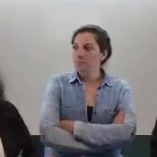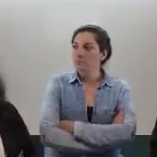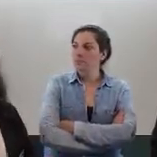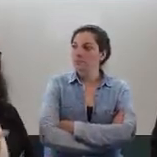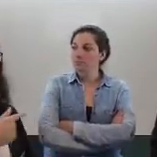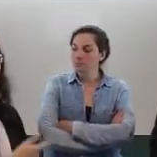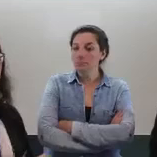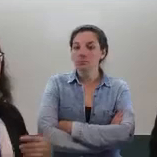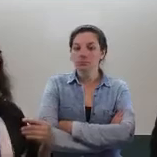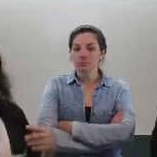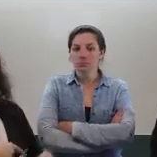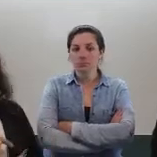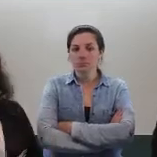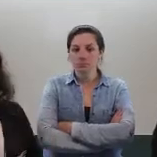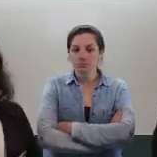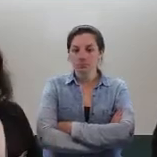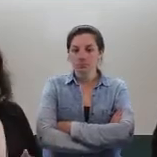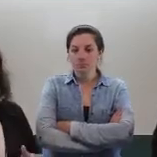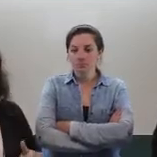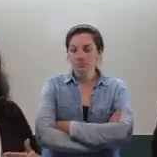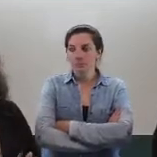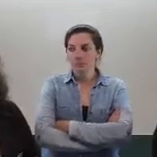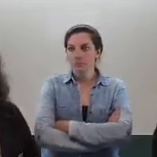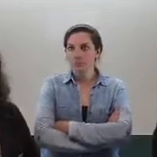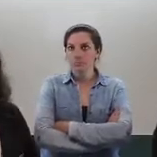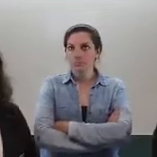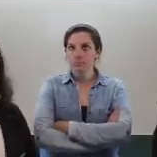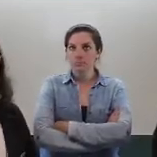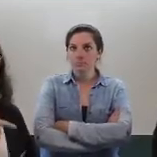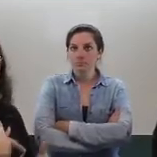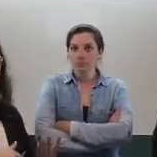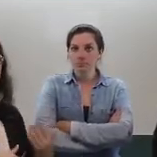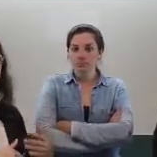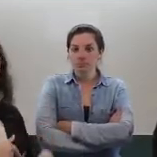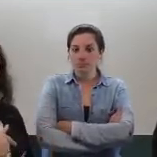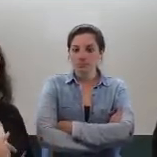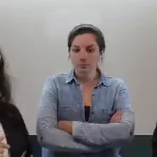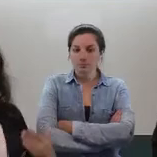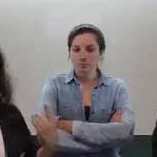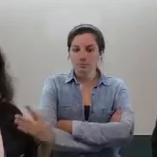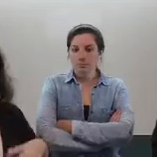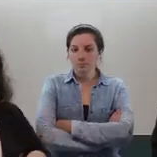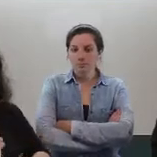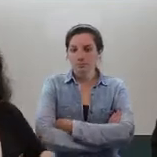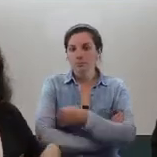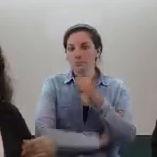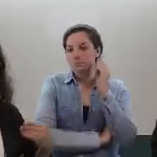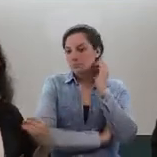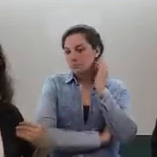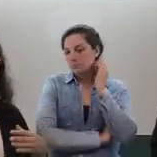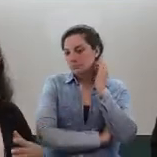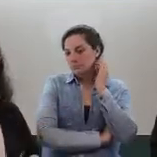de outro, um livro disponibilizado na internet é de outra forma, uma lei, jurisdição e doutrina também são de